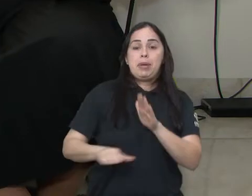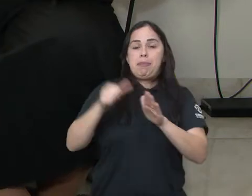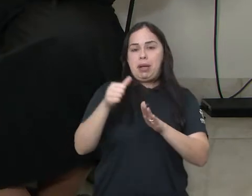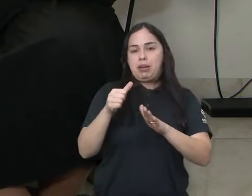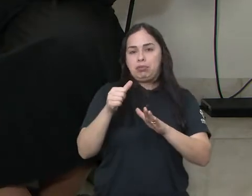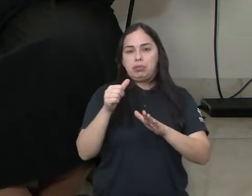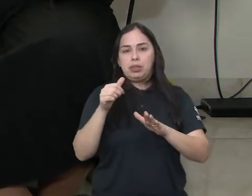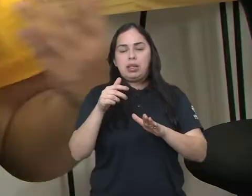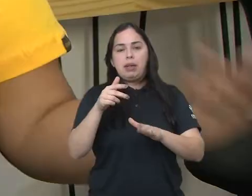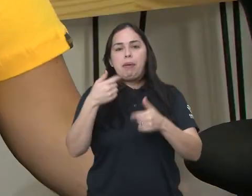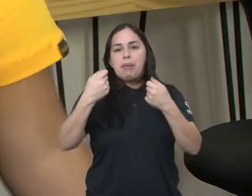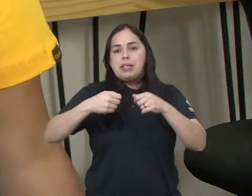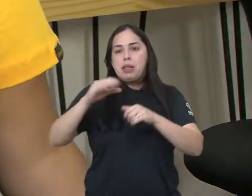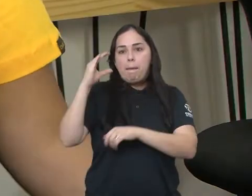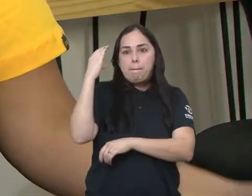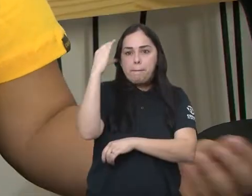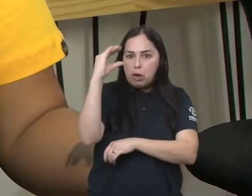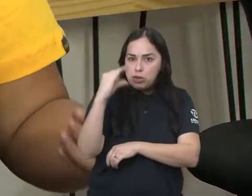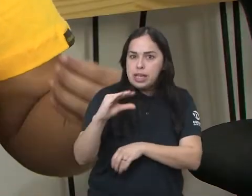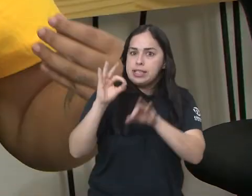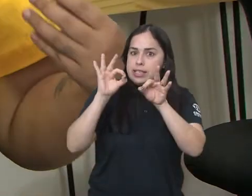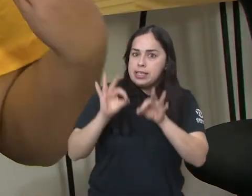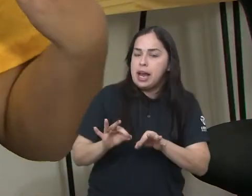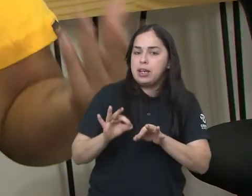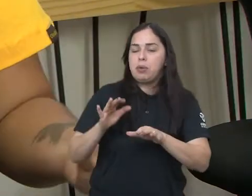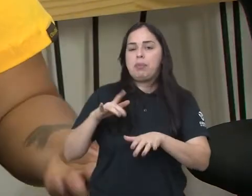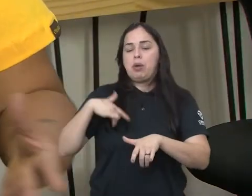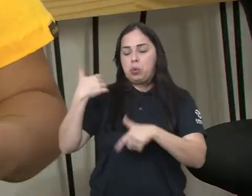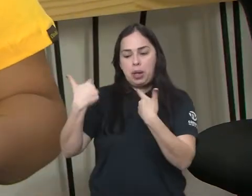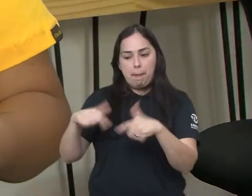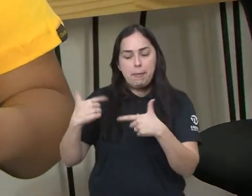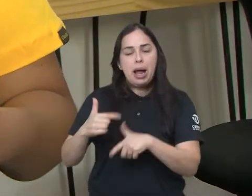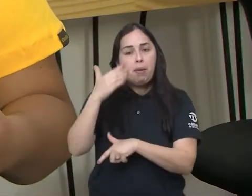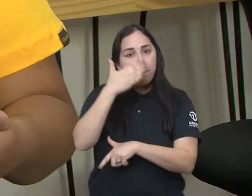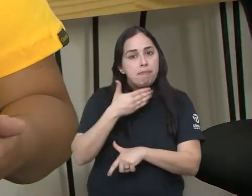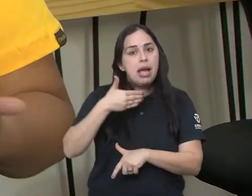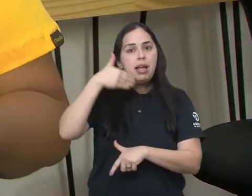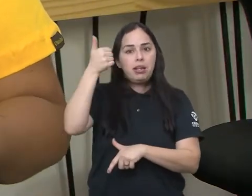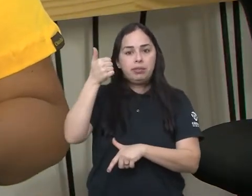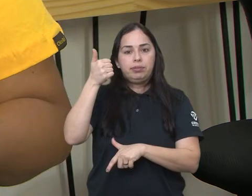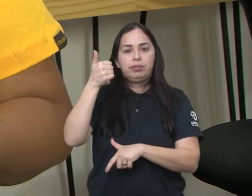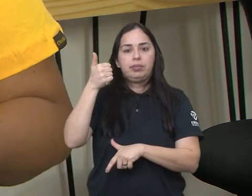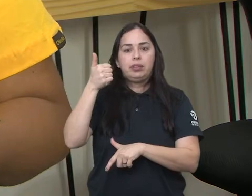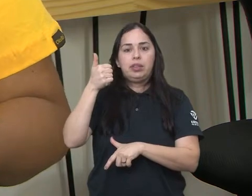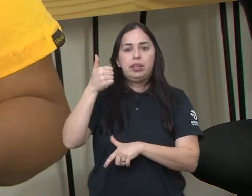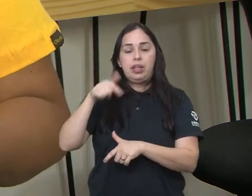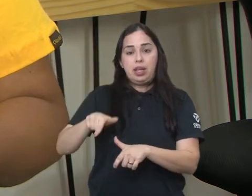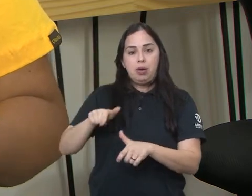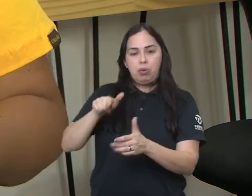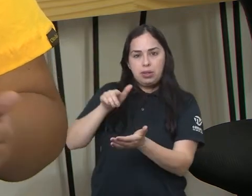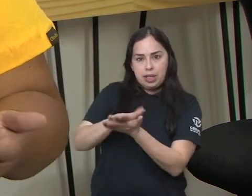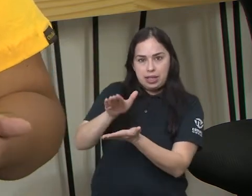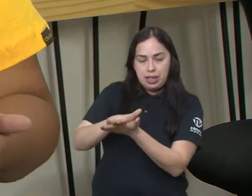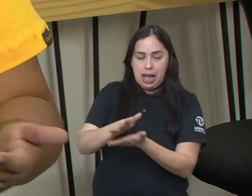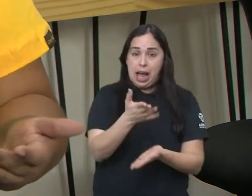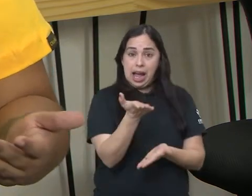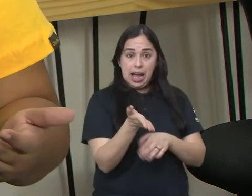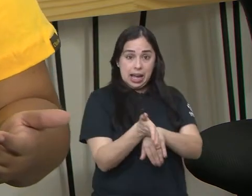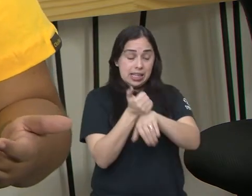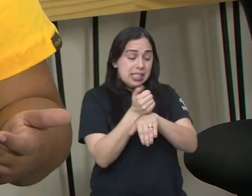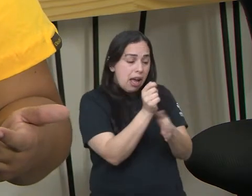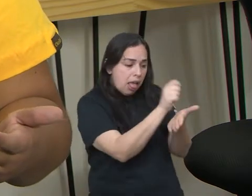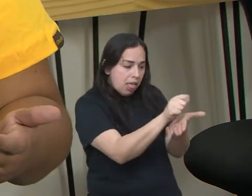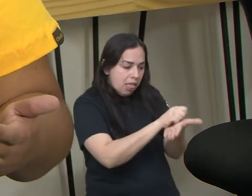preciso ter uma consistência. Meu trabalho tem que estar melhor. Aí eu digitalizei meu trabalho, porque antes eu fazia tudo à